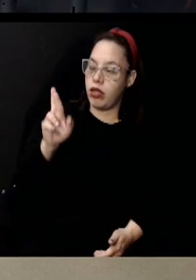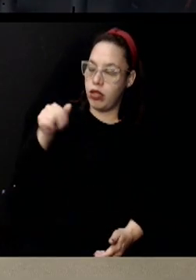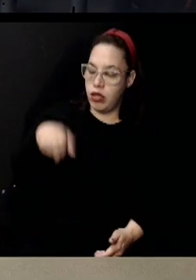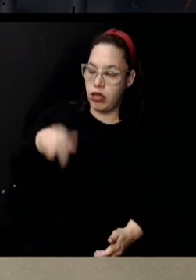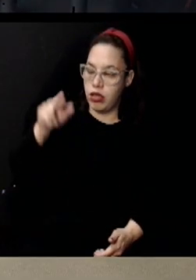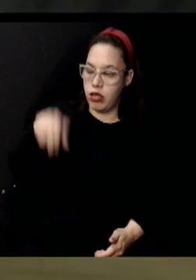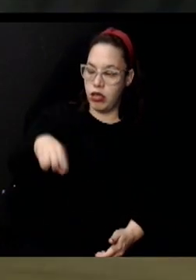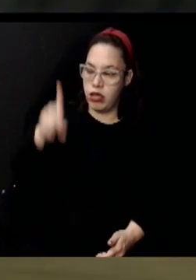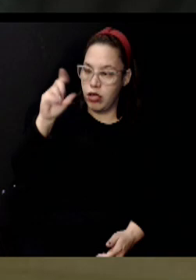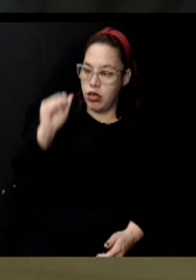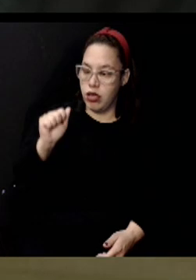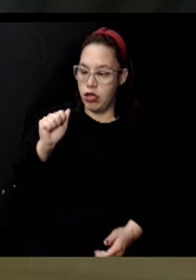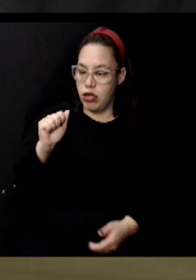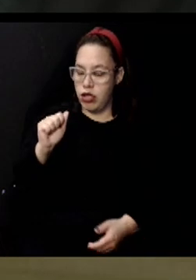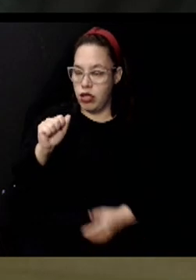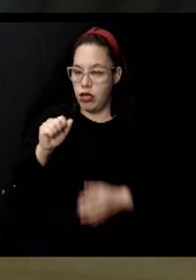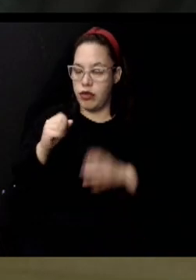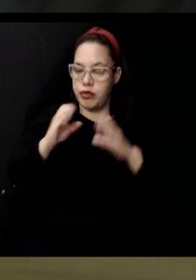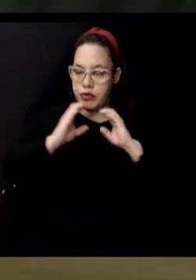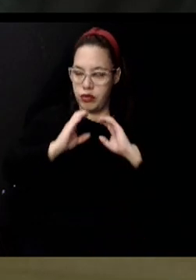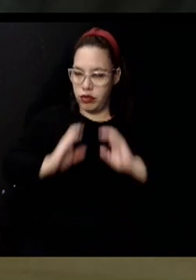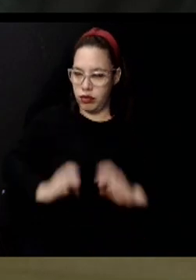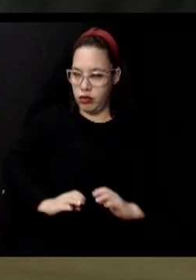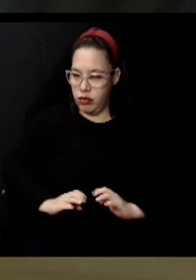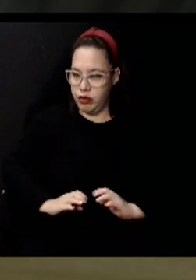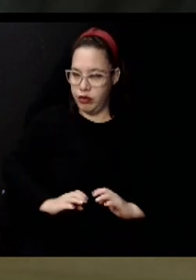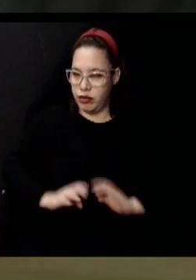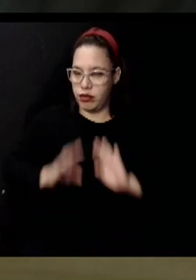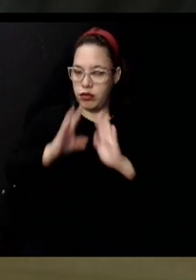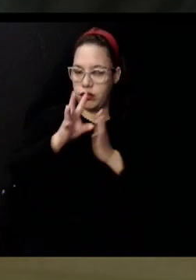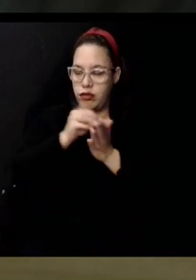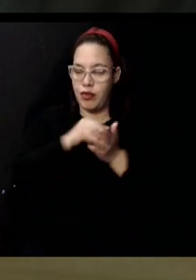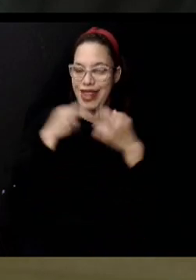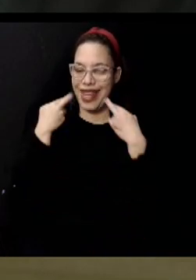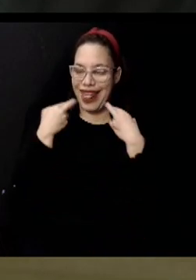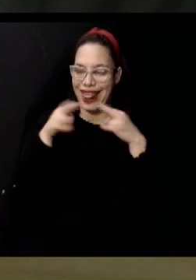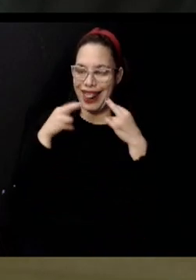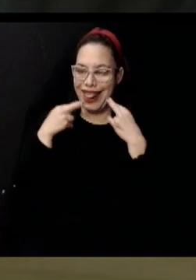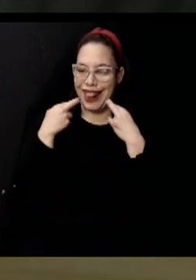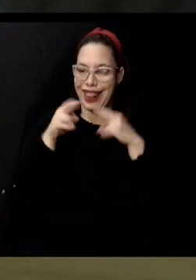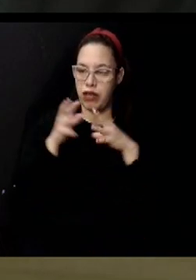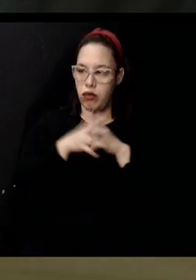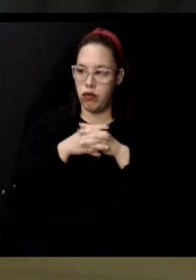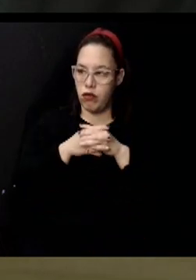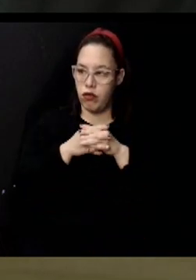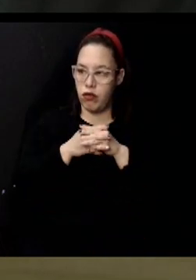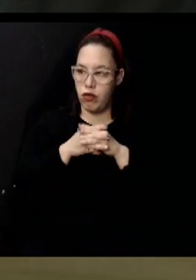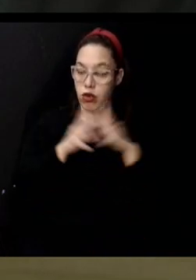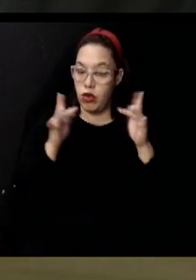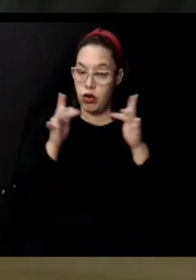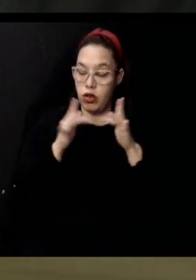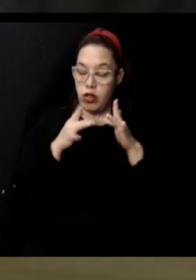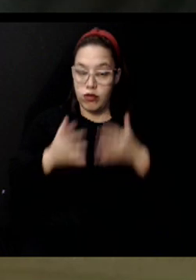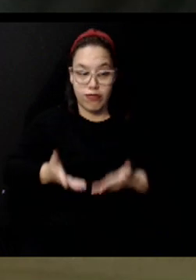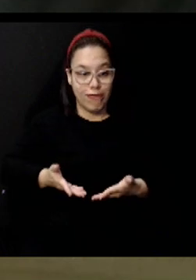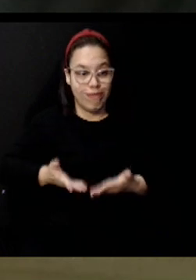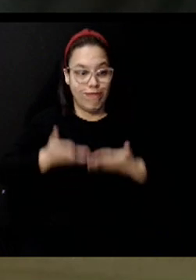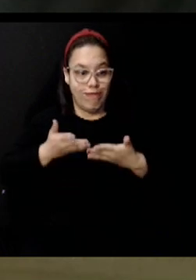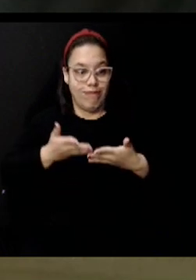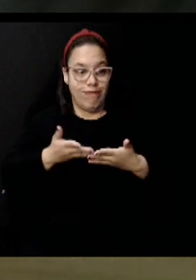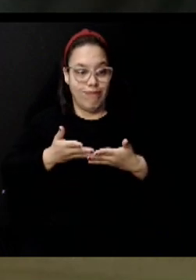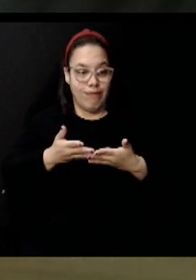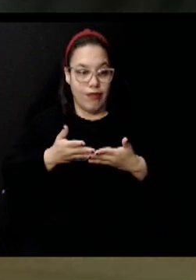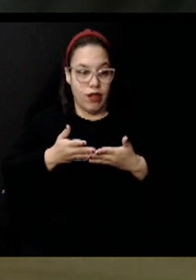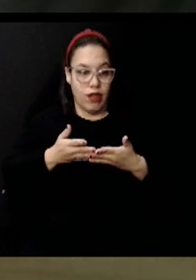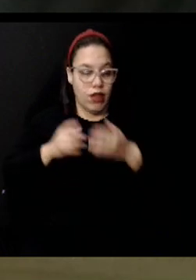um padrão de comportamento nos pacientes que reclamam muito? Isso pode estar ligado à autoestima, transtornos de